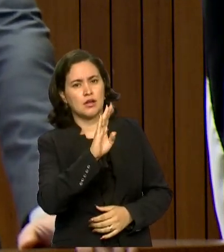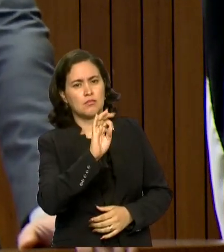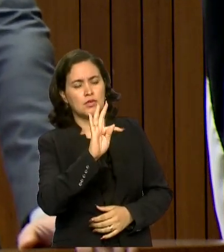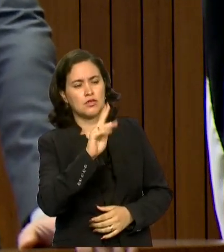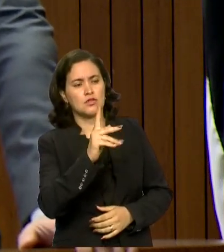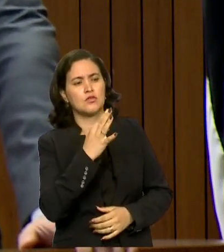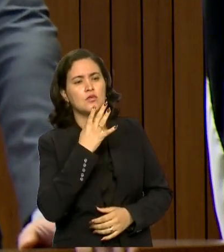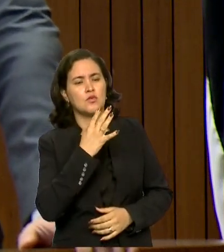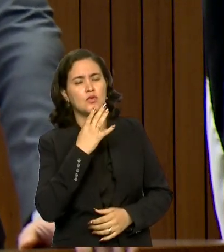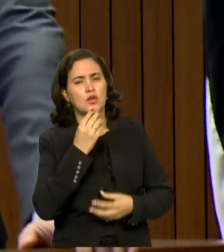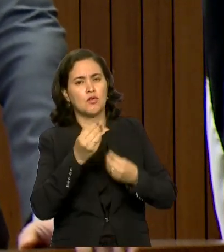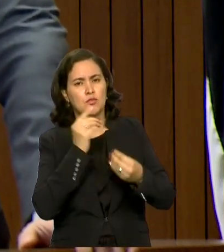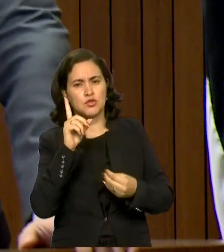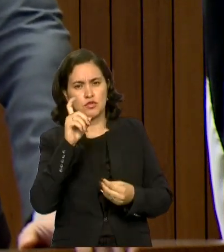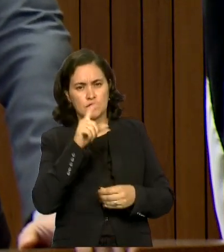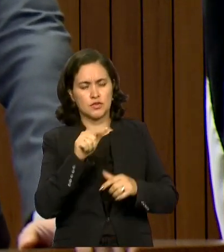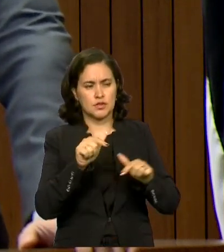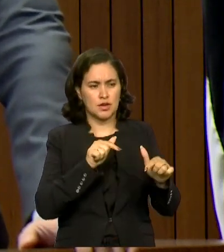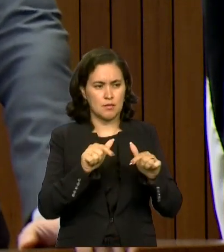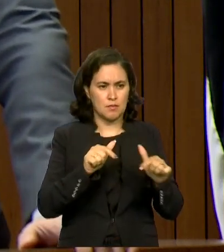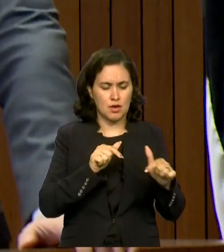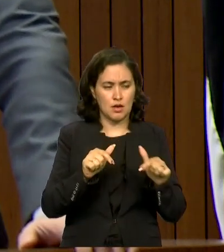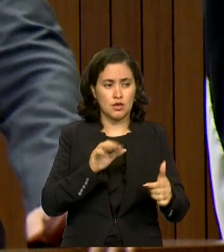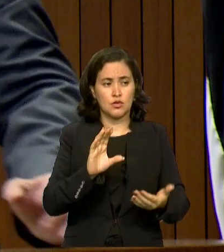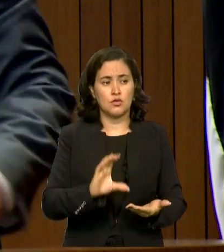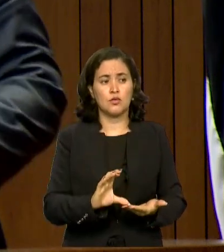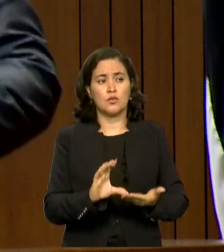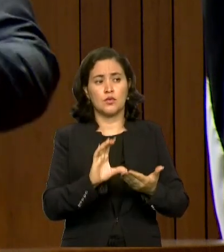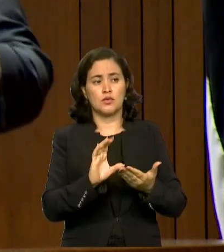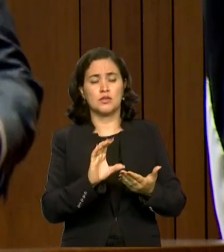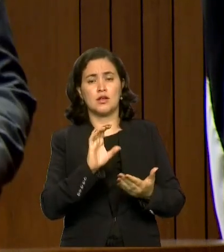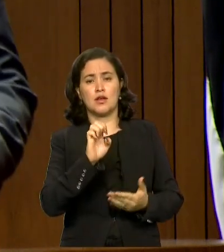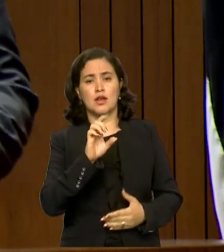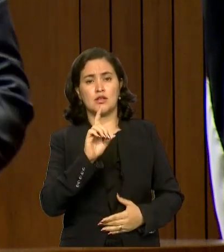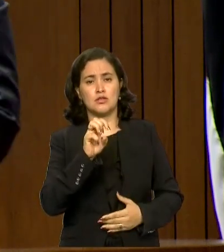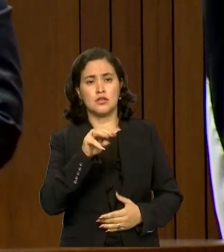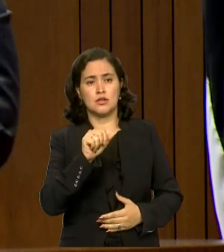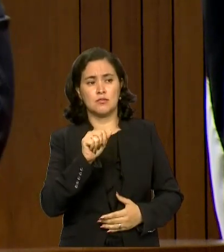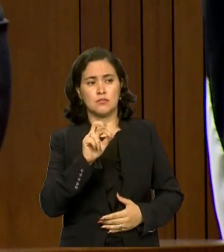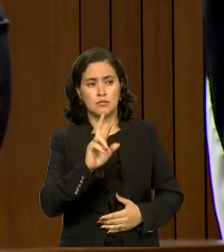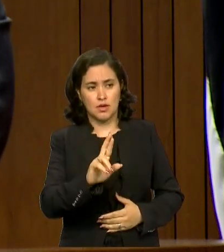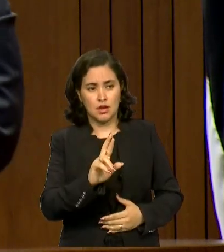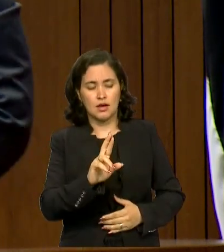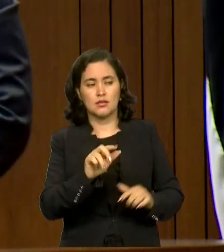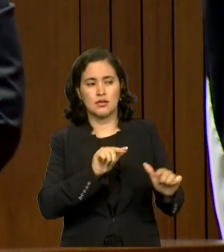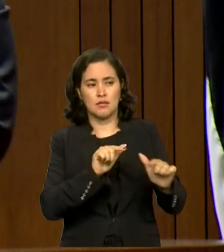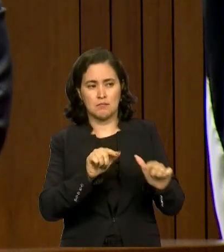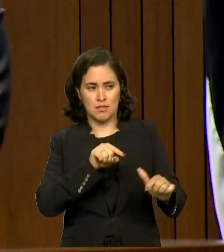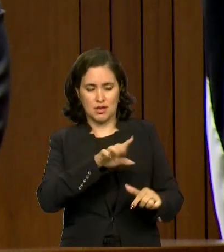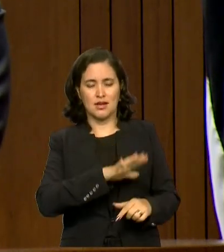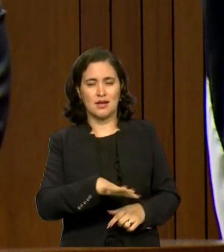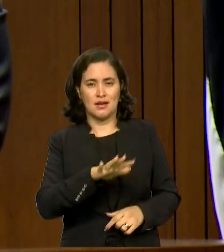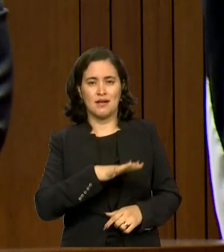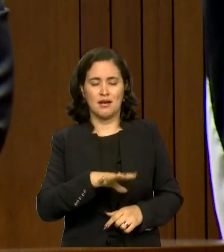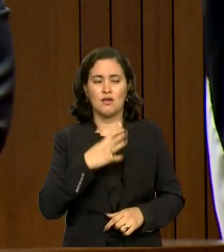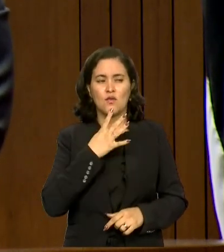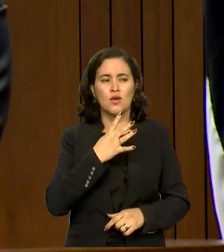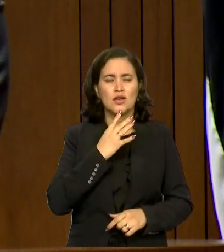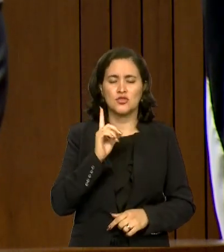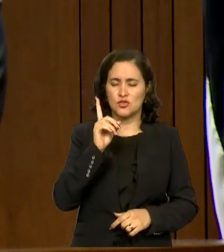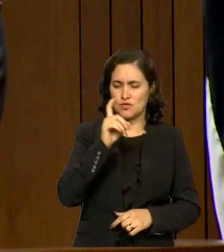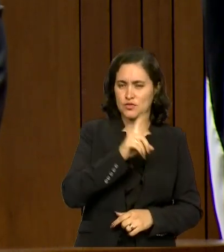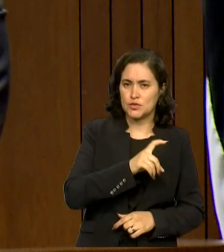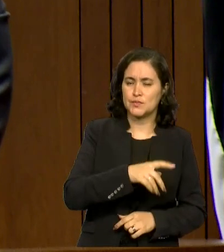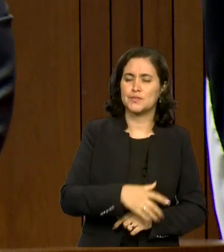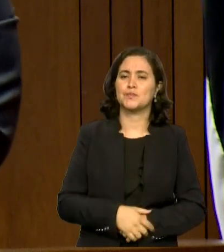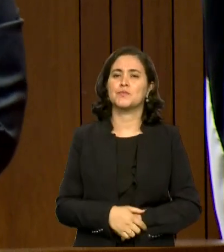agora aposentado, conselheiro Edmar Coutrin faz parte do controle externo, e eu tinha que reconstruir o controle interno do Poder Executivo. Eu